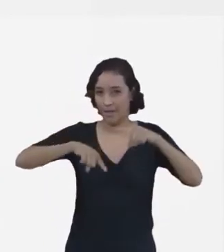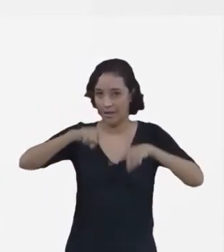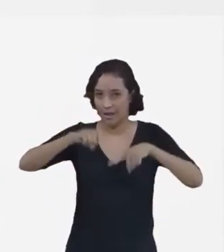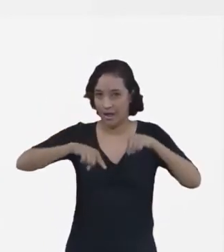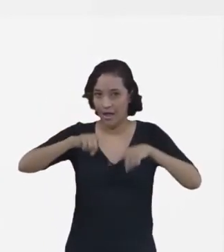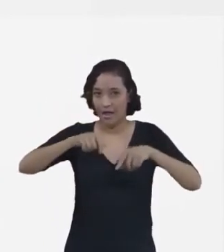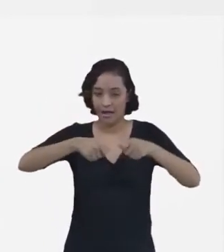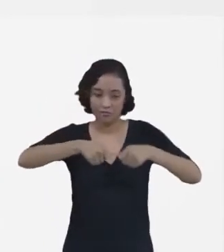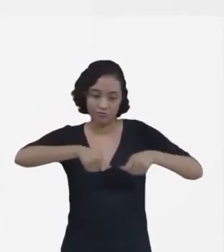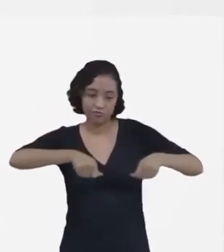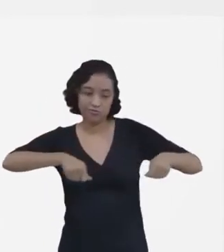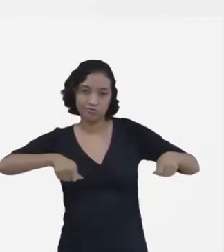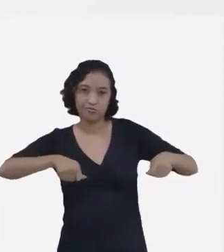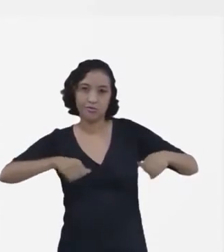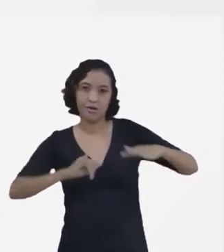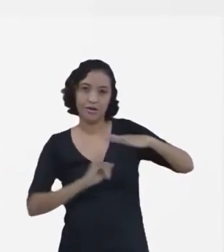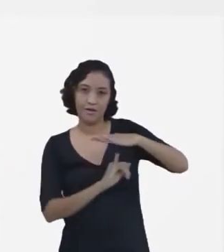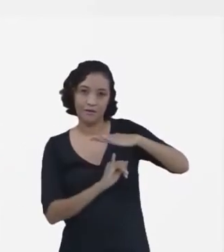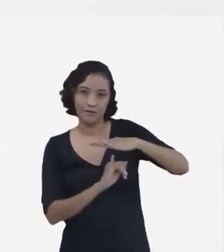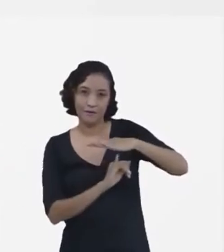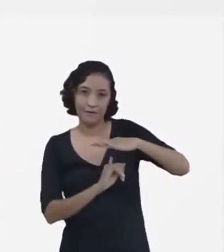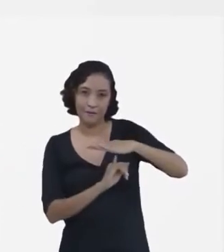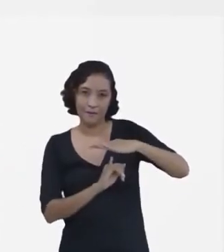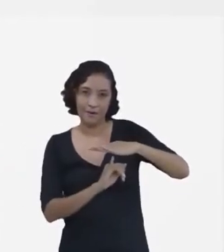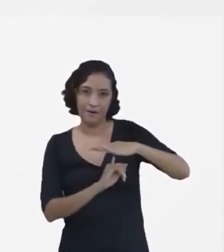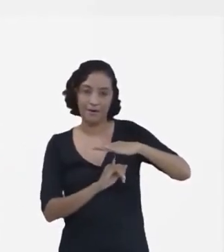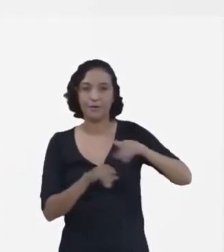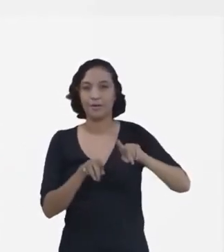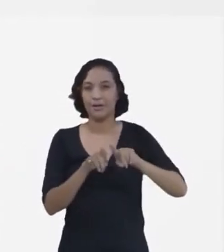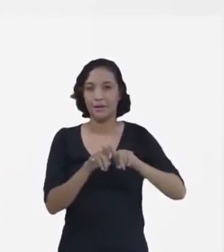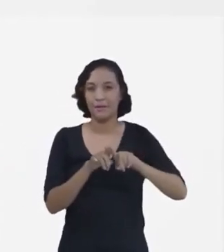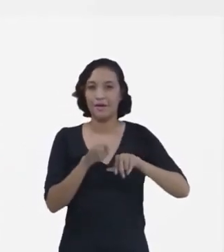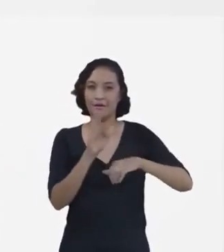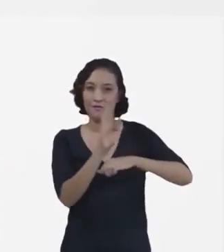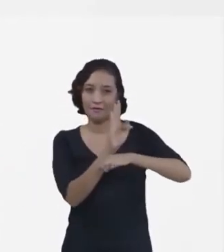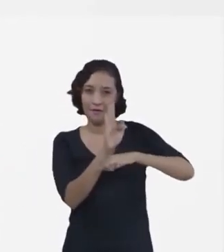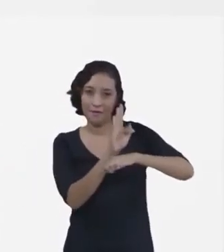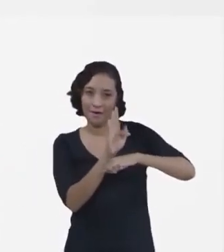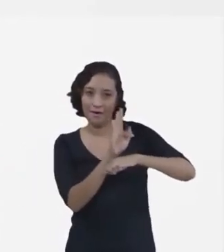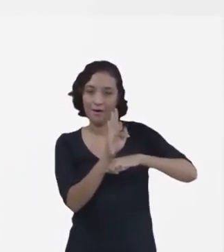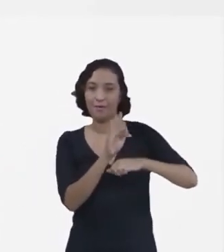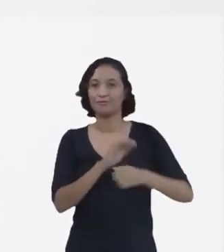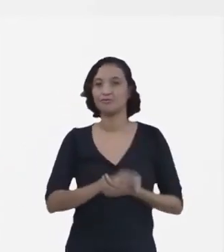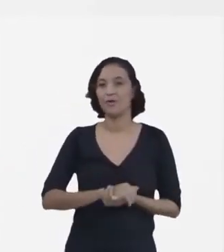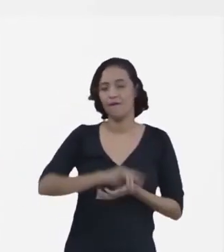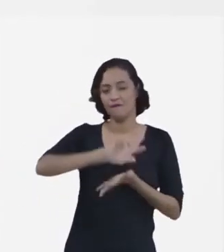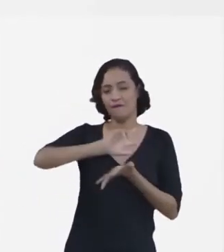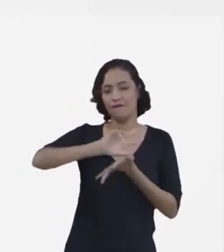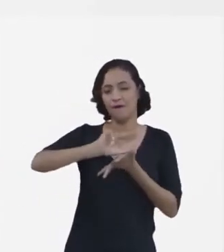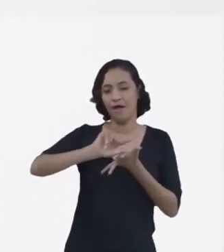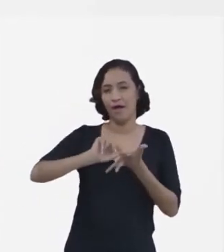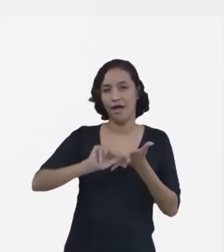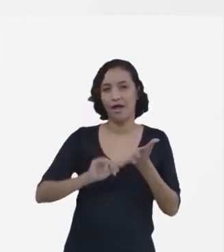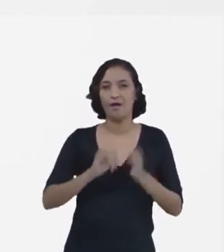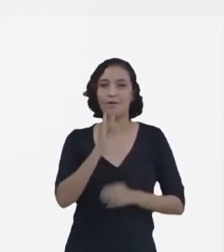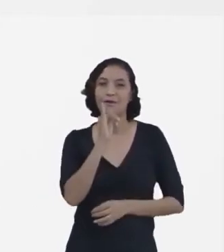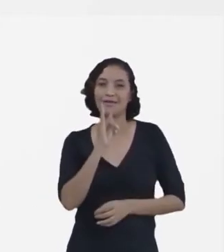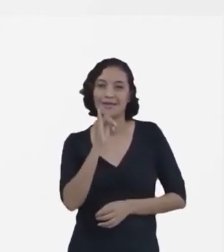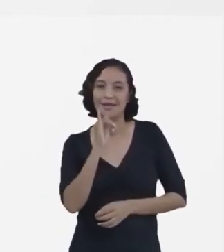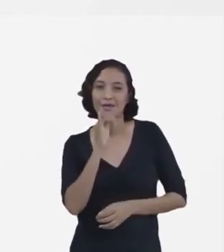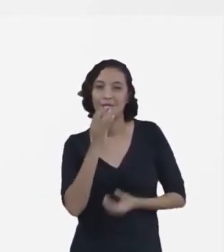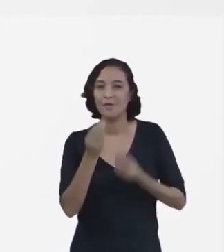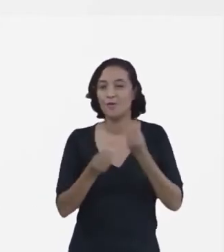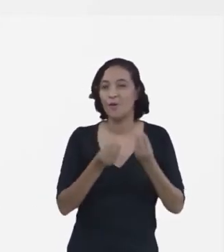não convencionais, passos, palmos e outros, etc. E